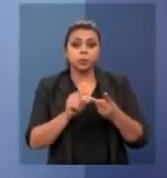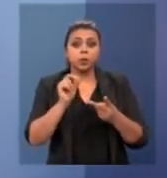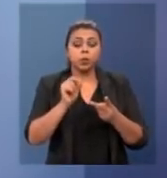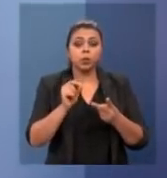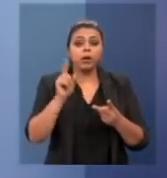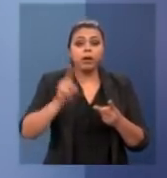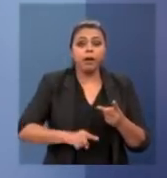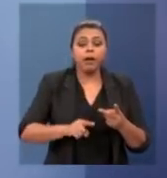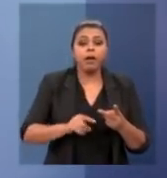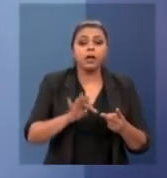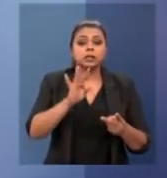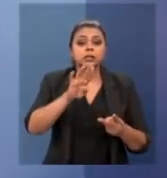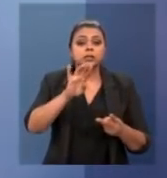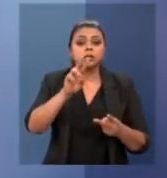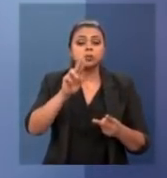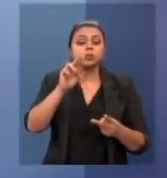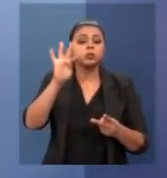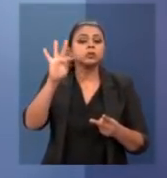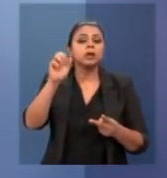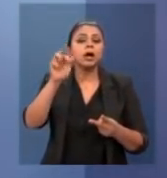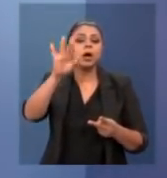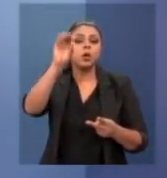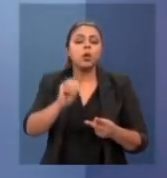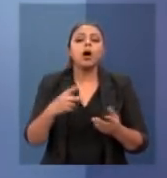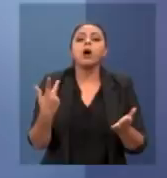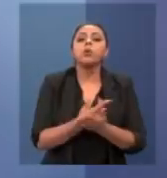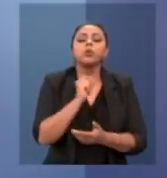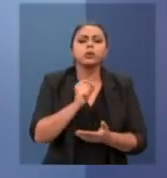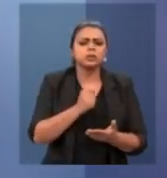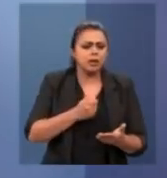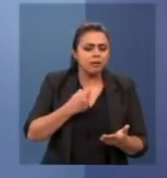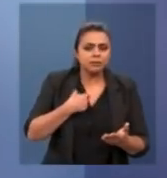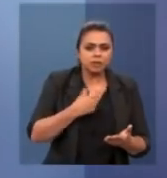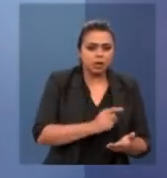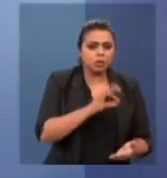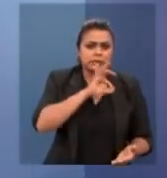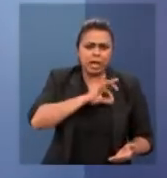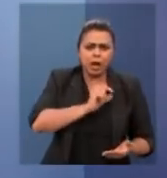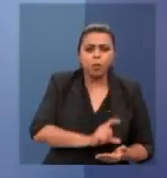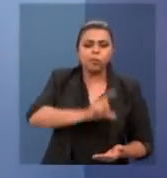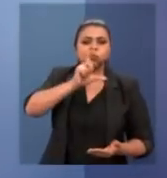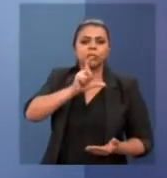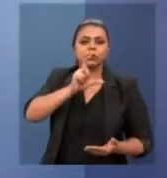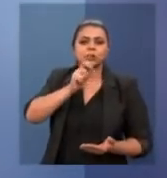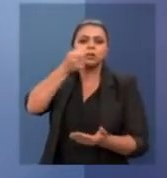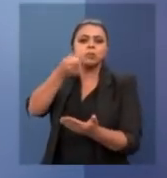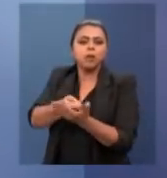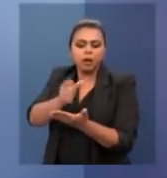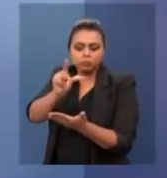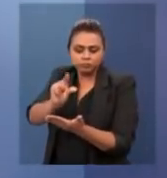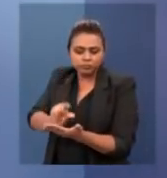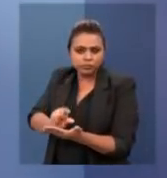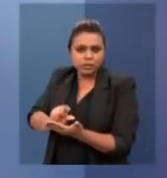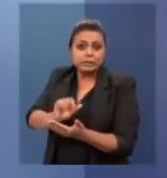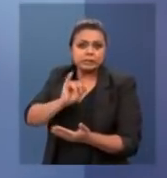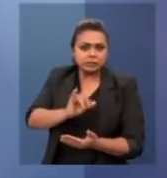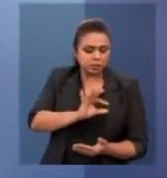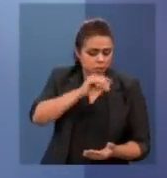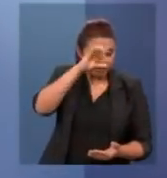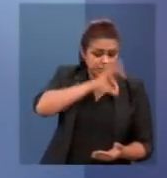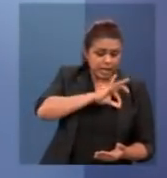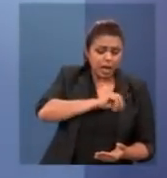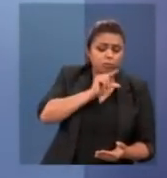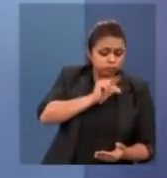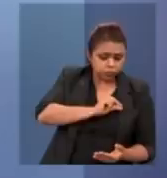que é regressivo quanto mais você ganha menos você paga proporcionalmente então quem ganha menos paga mais quem ganha mais paga - então